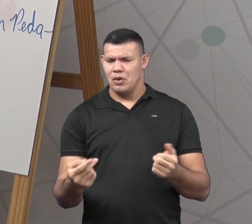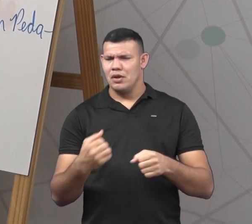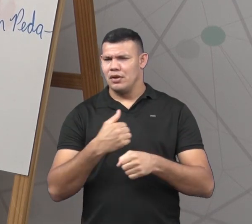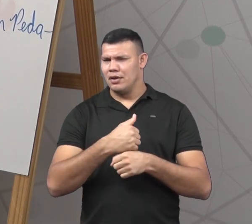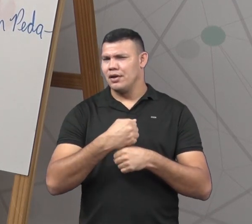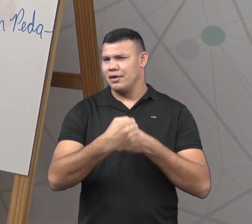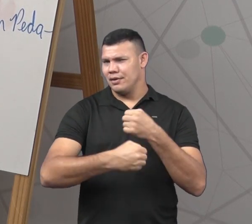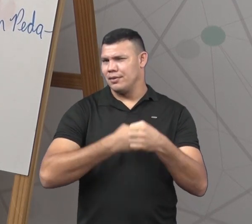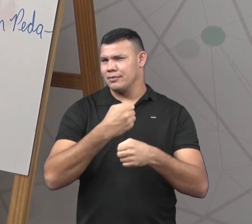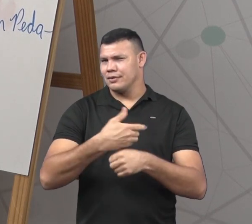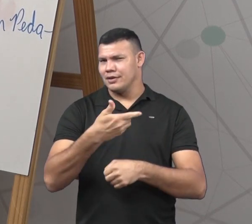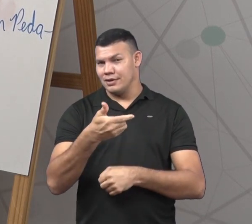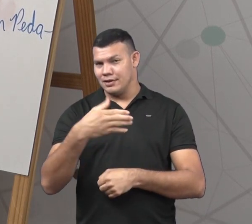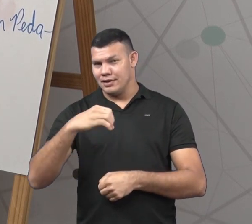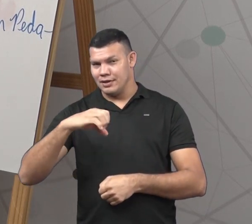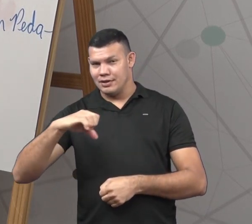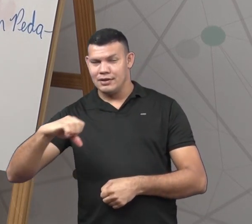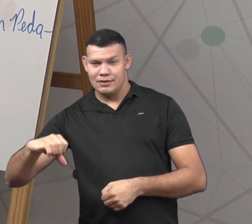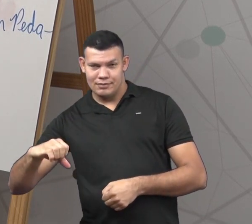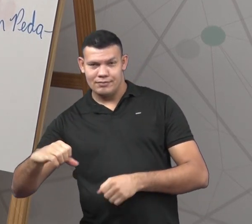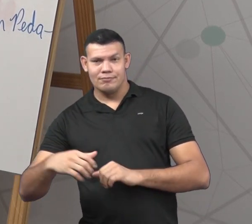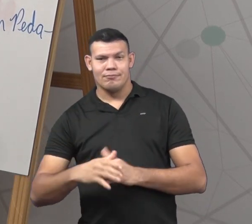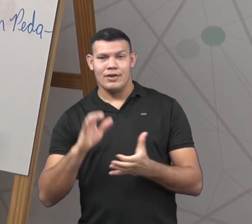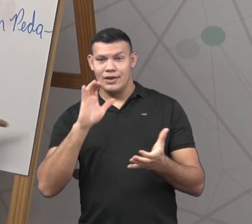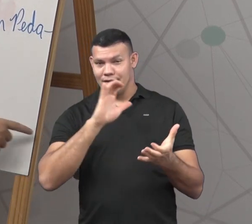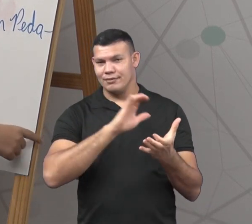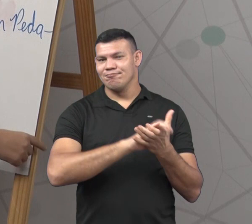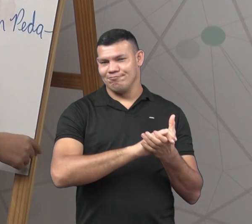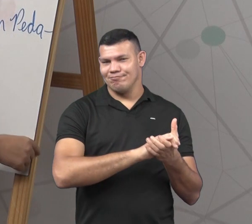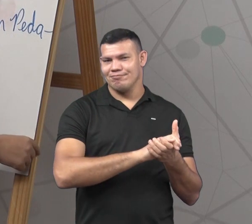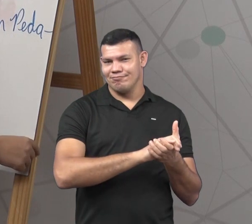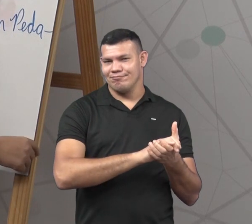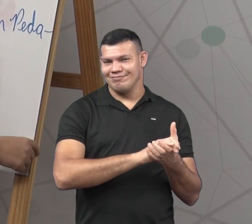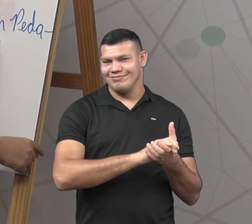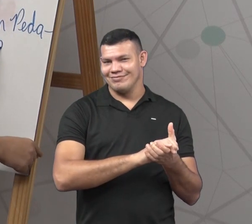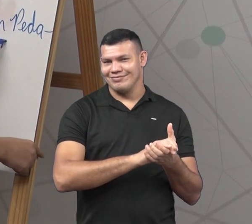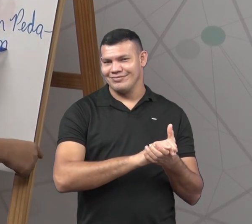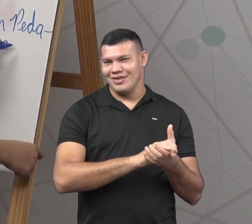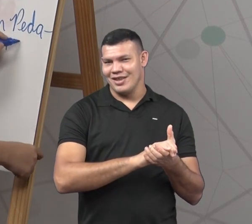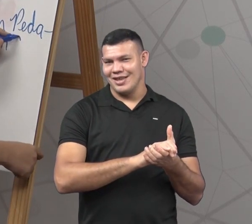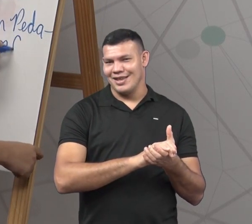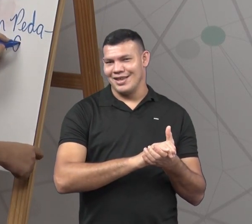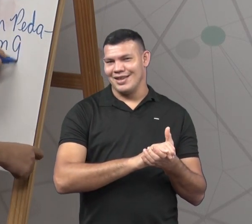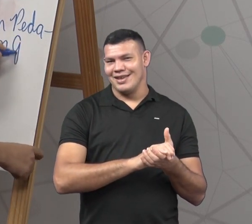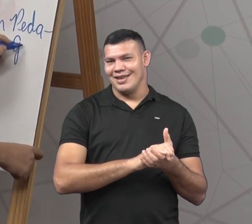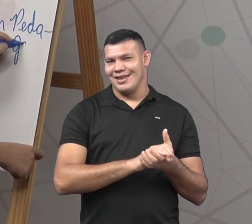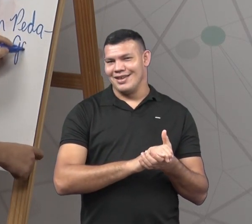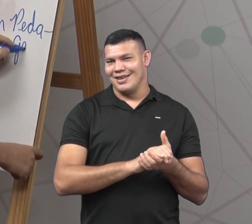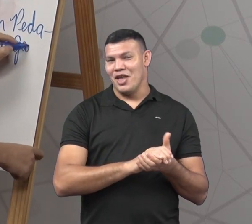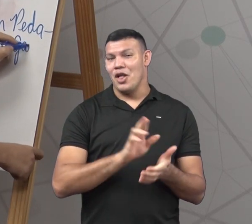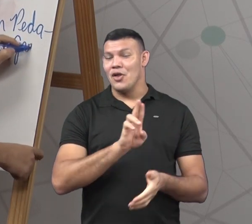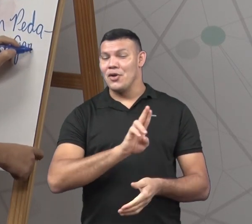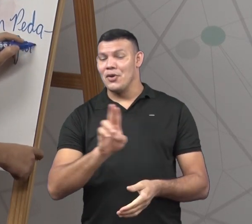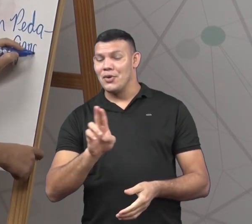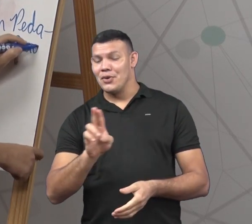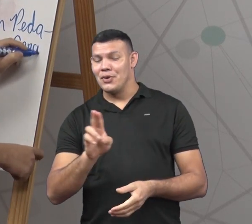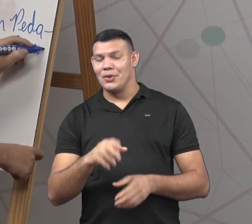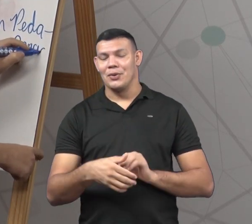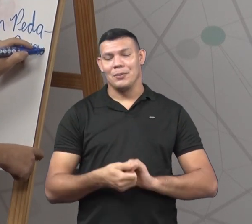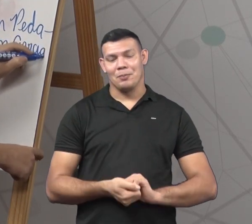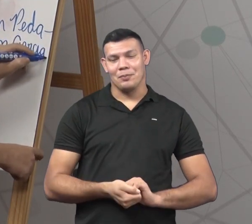Me casei-me, então casei com, vou colocar o nome do meu esposo, olha só.